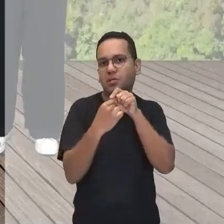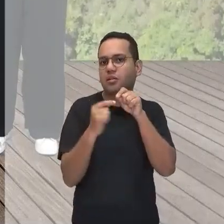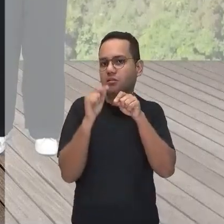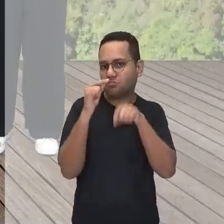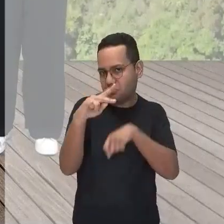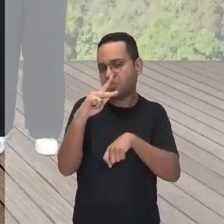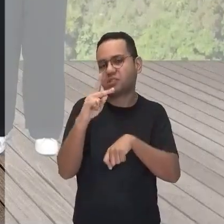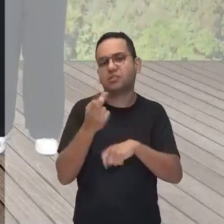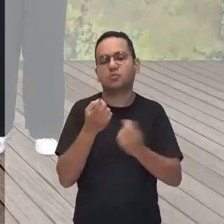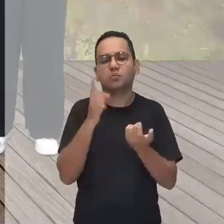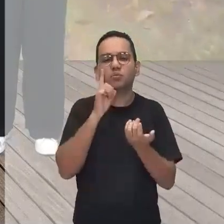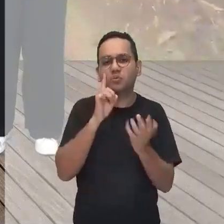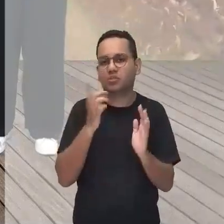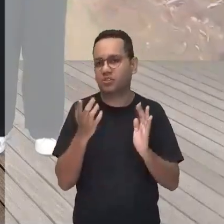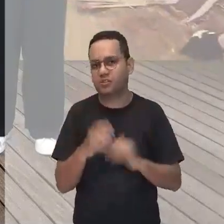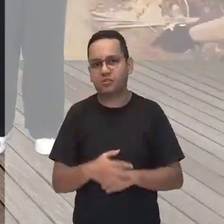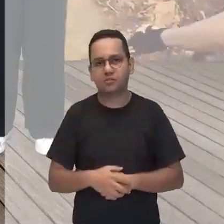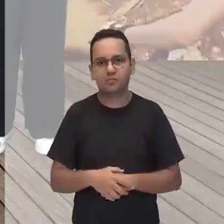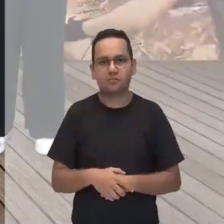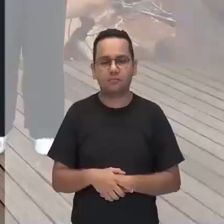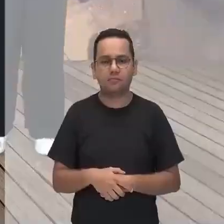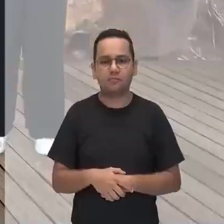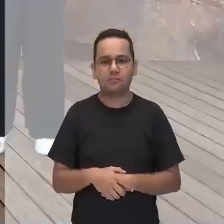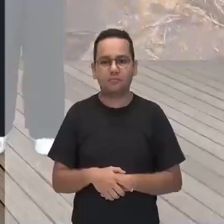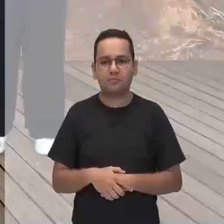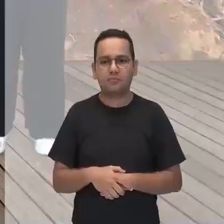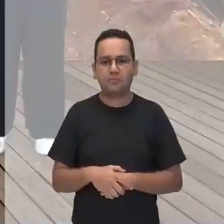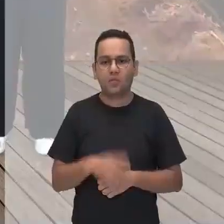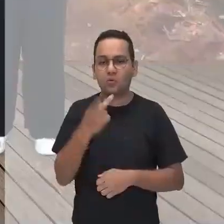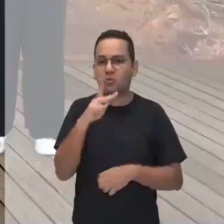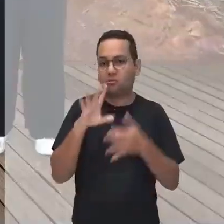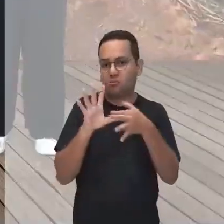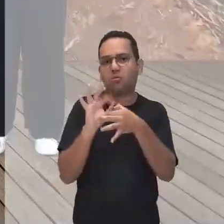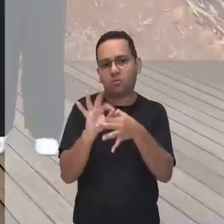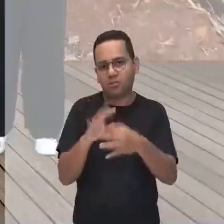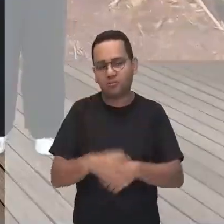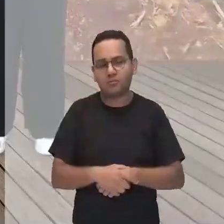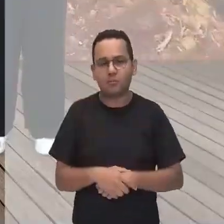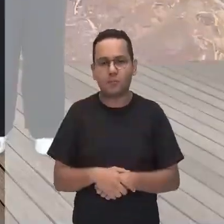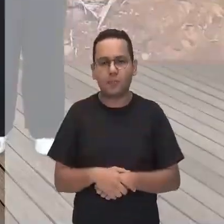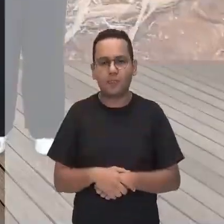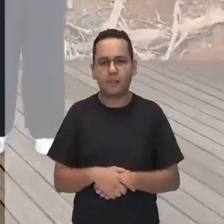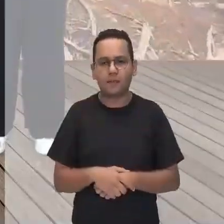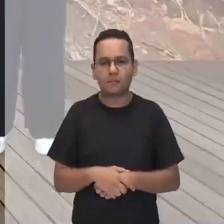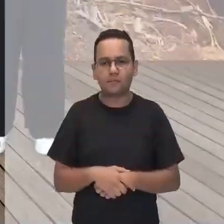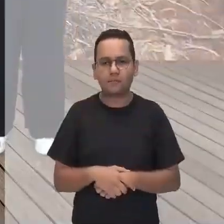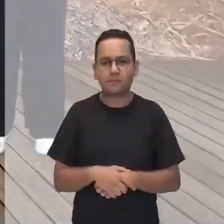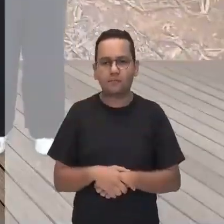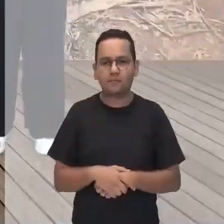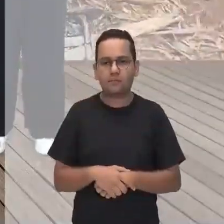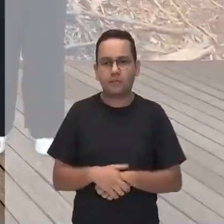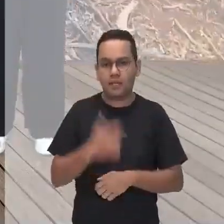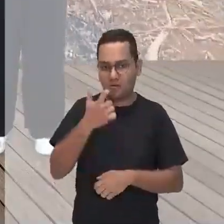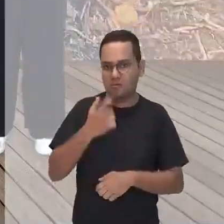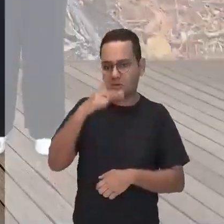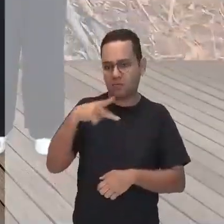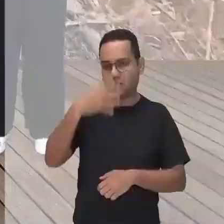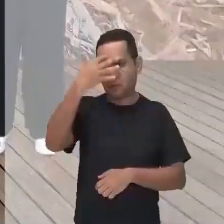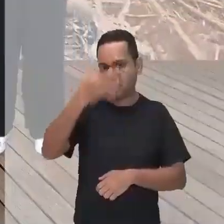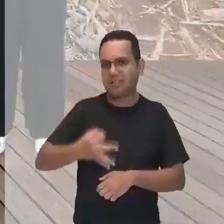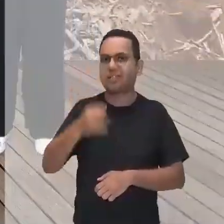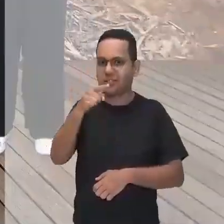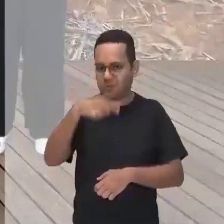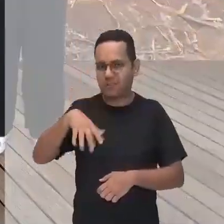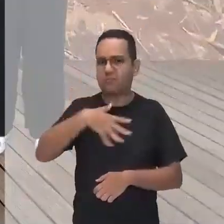rotina, né, na sua realidade, e eu tenho certeza que vocês vão curtir bastante,